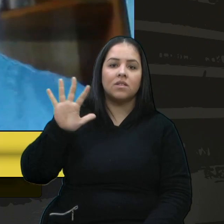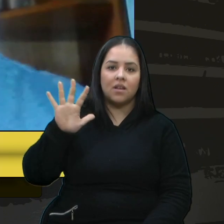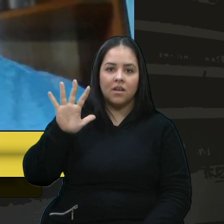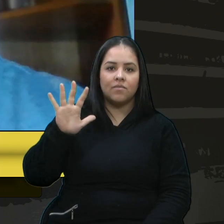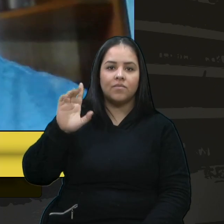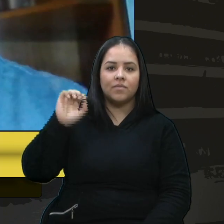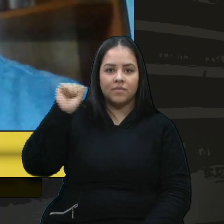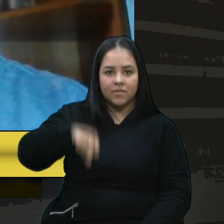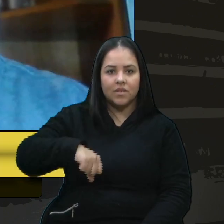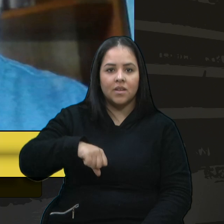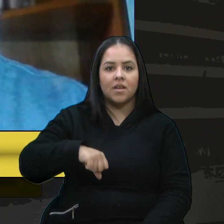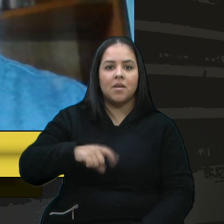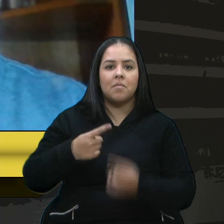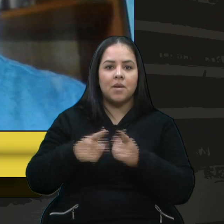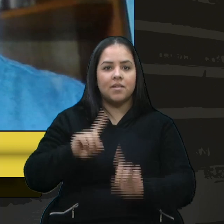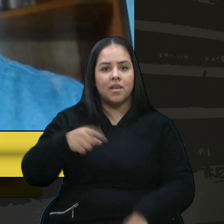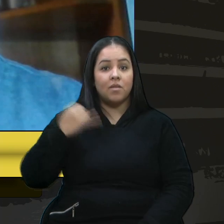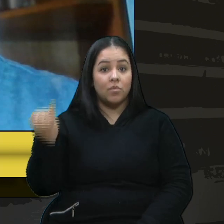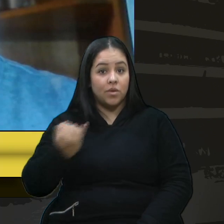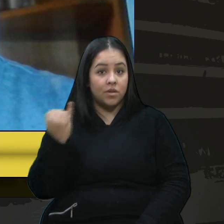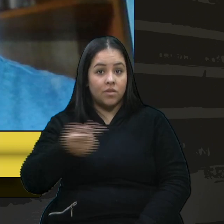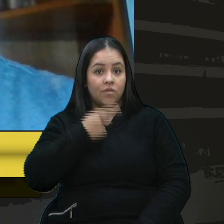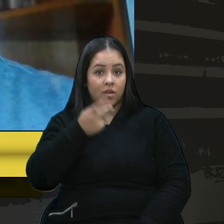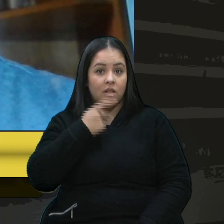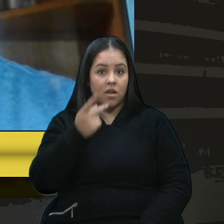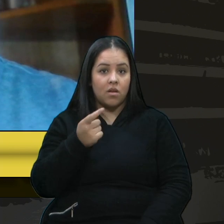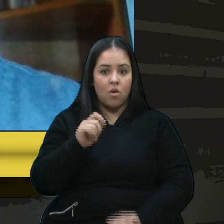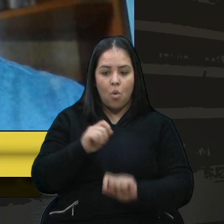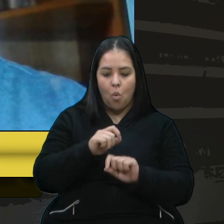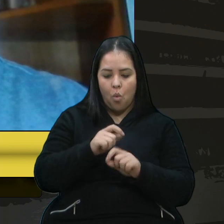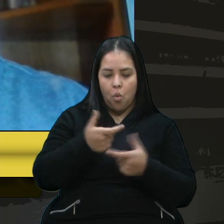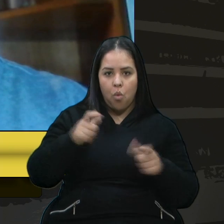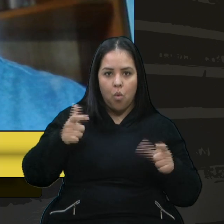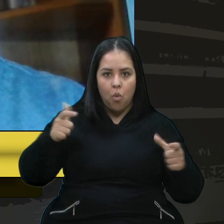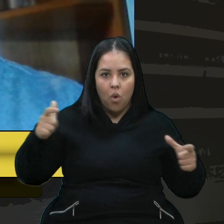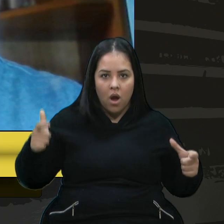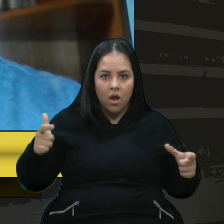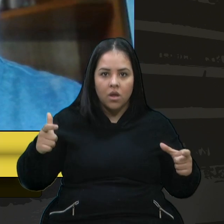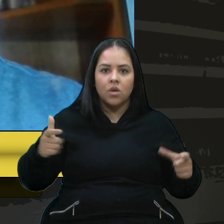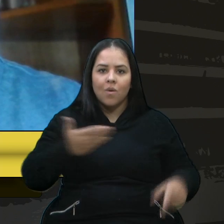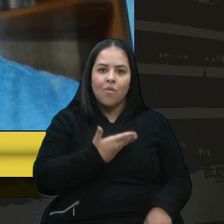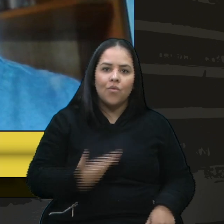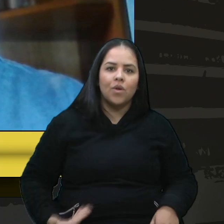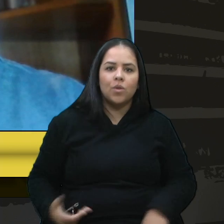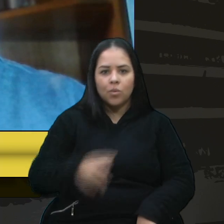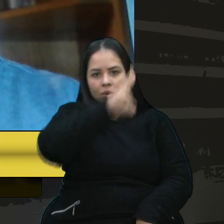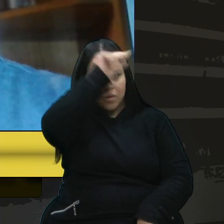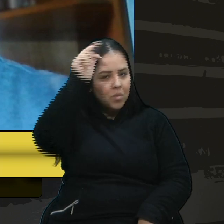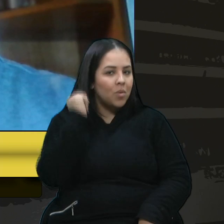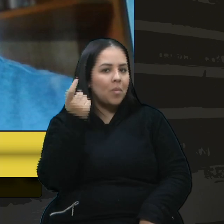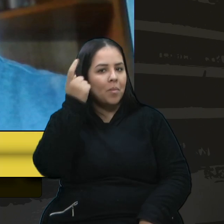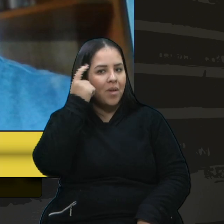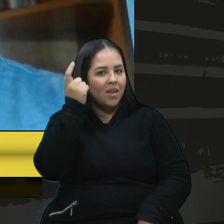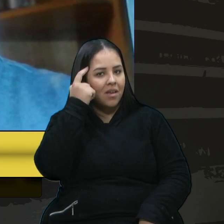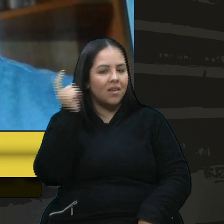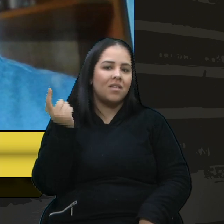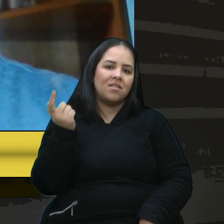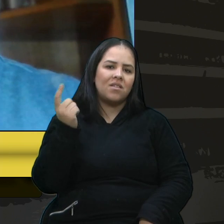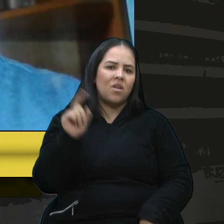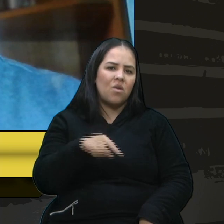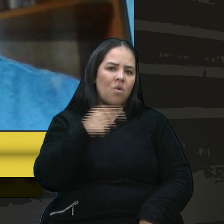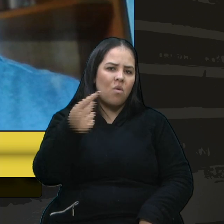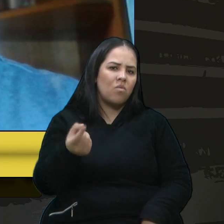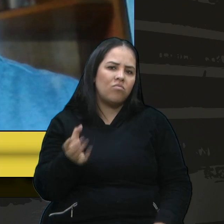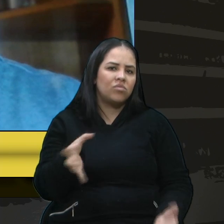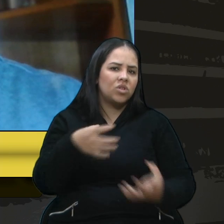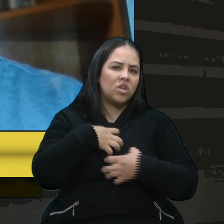mas é importante também destacar que isso se amplie, que o governo municipal pense em outras formas